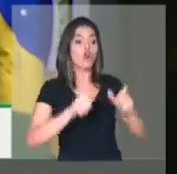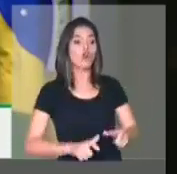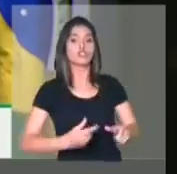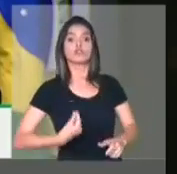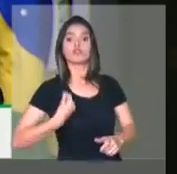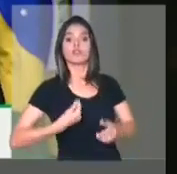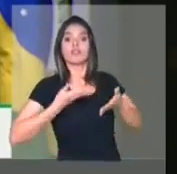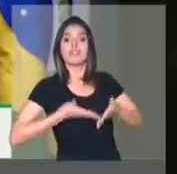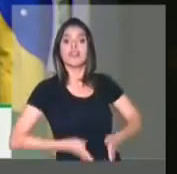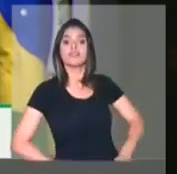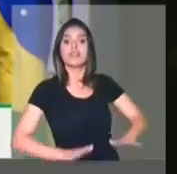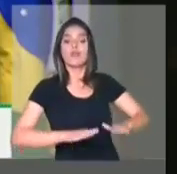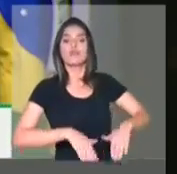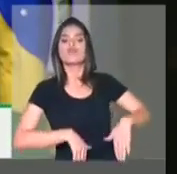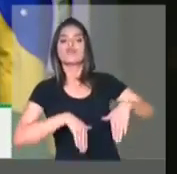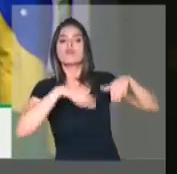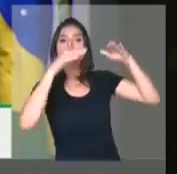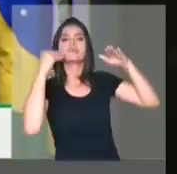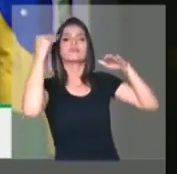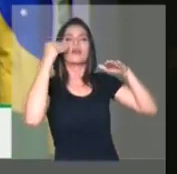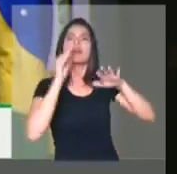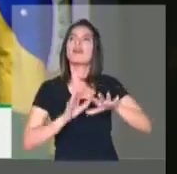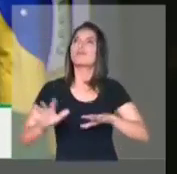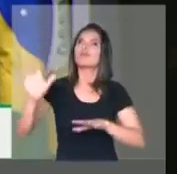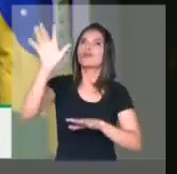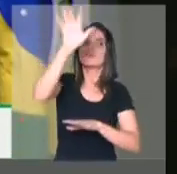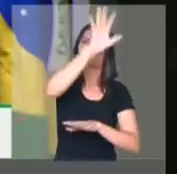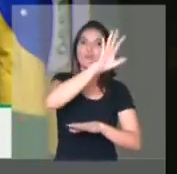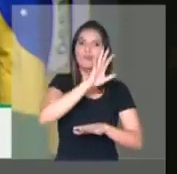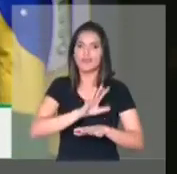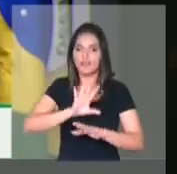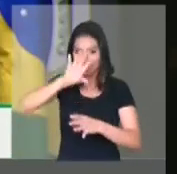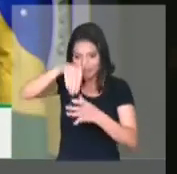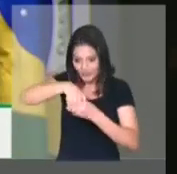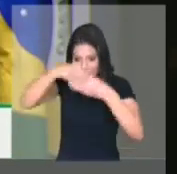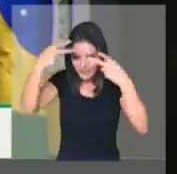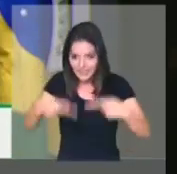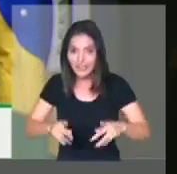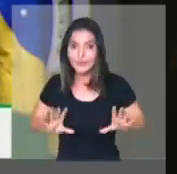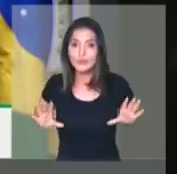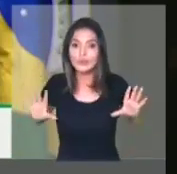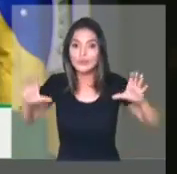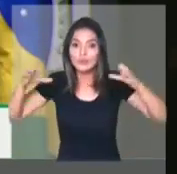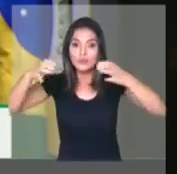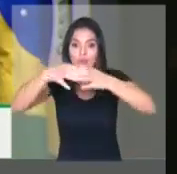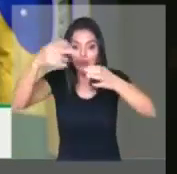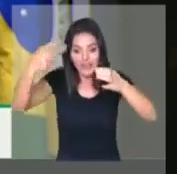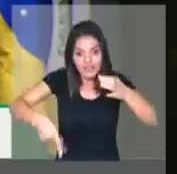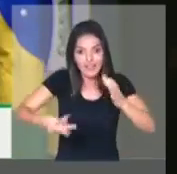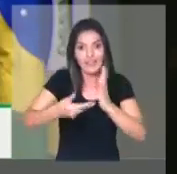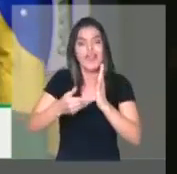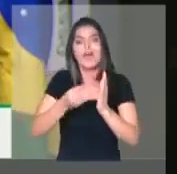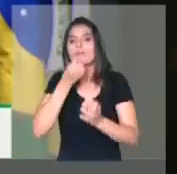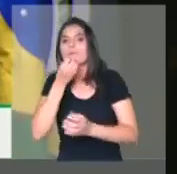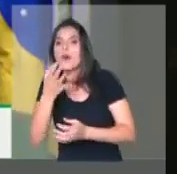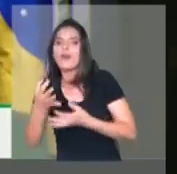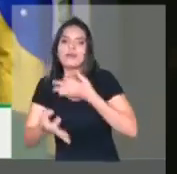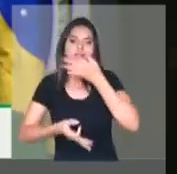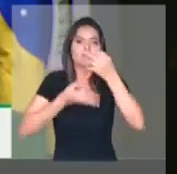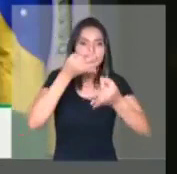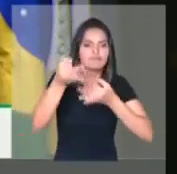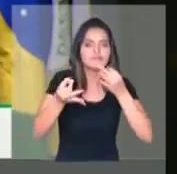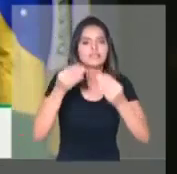e é o que enriquece o debate da democracia. Venho de uma região que,